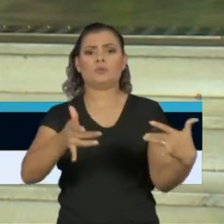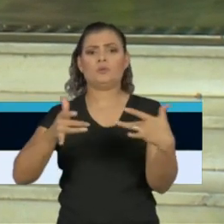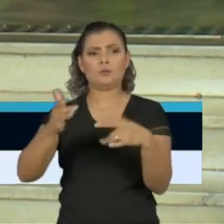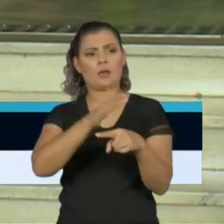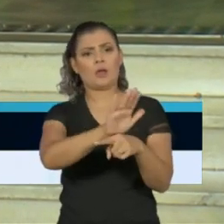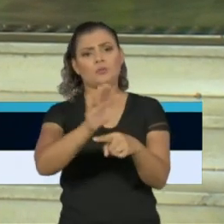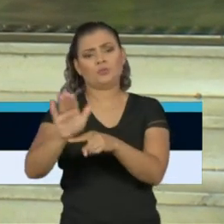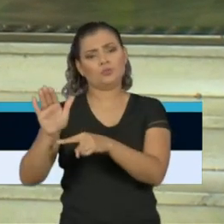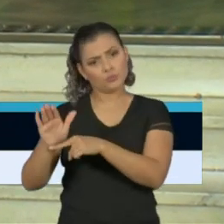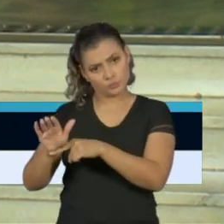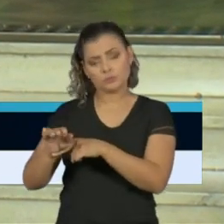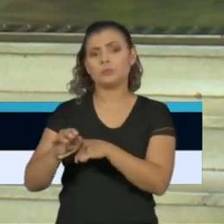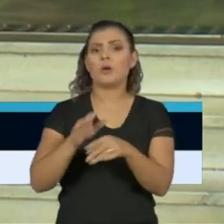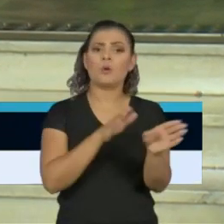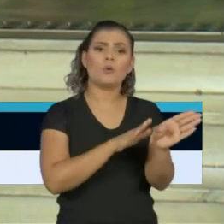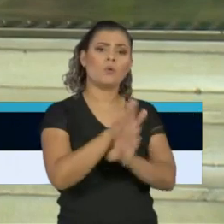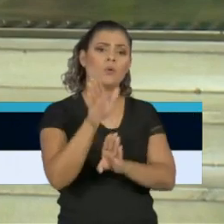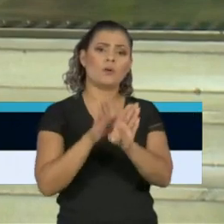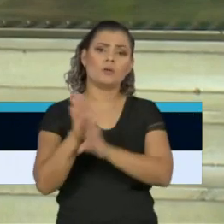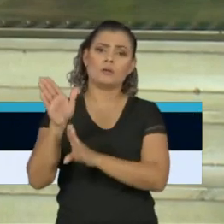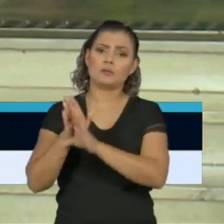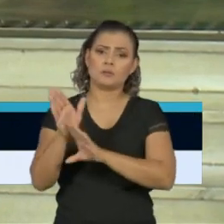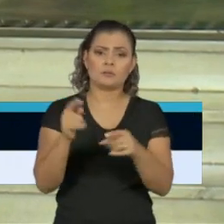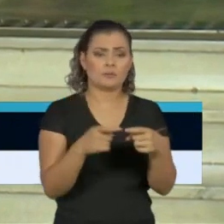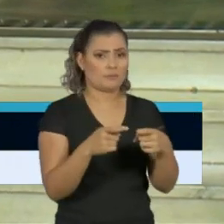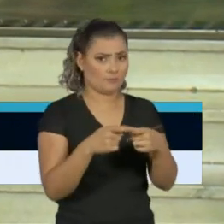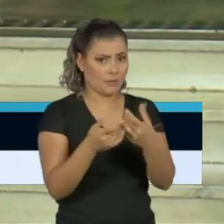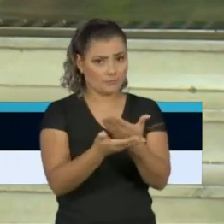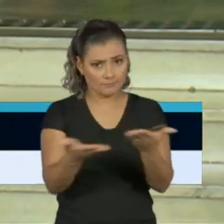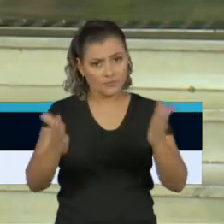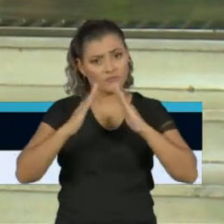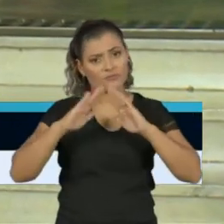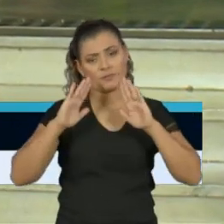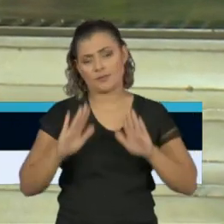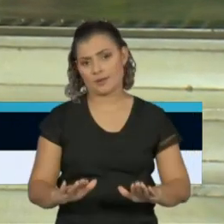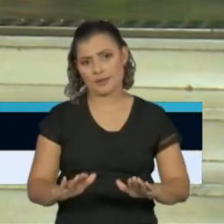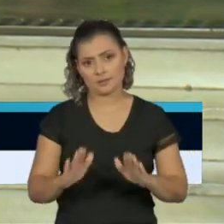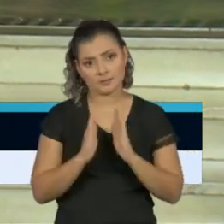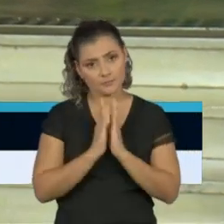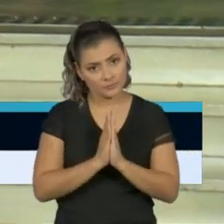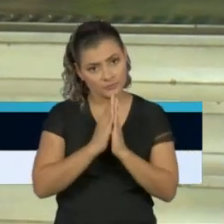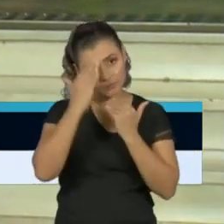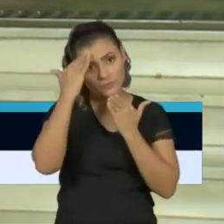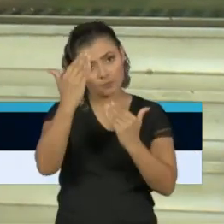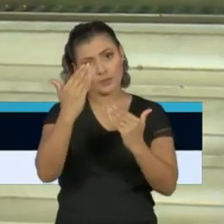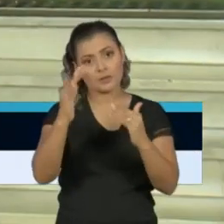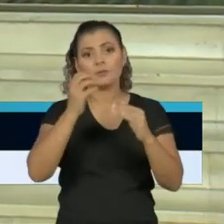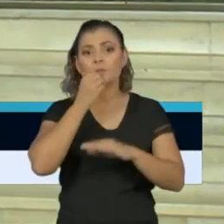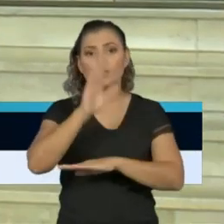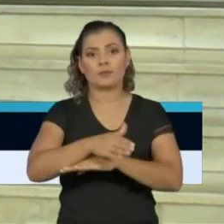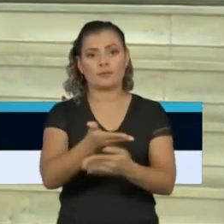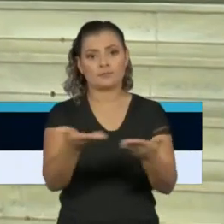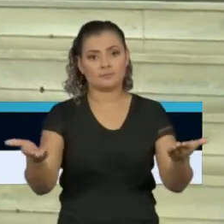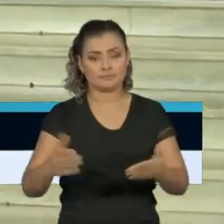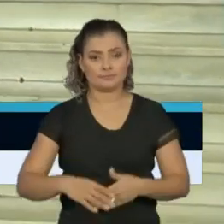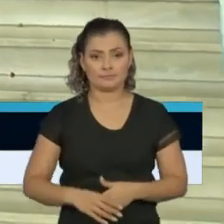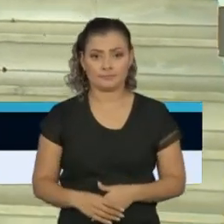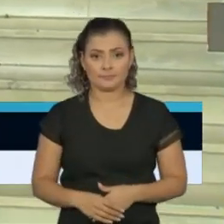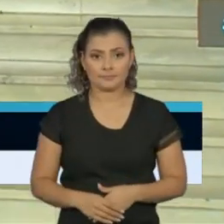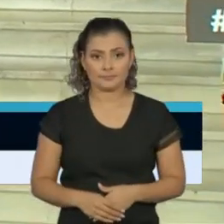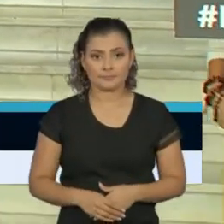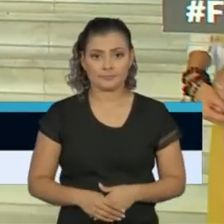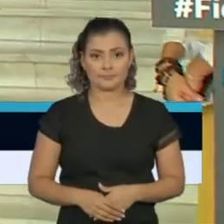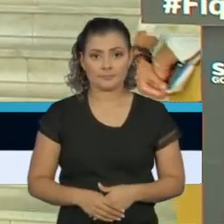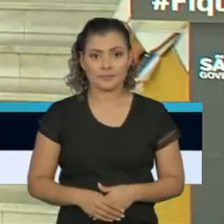e atendam à recomendação médica. Fiquem em casa. Obrigado. Boa tarde.